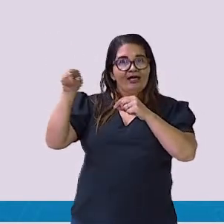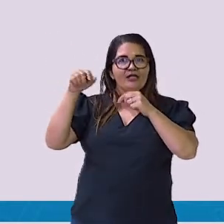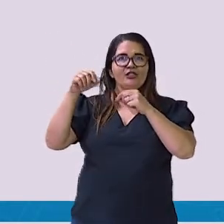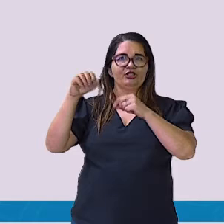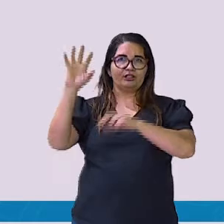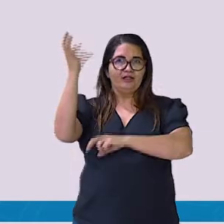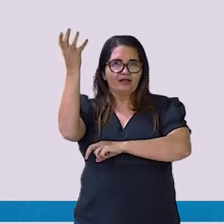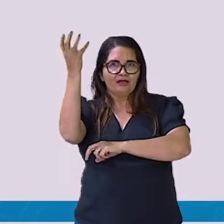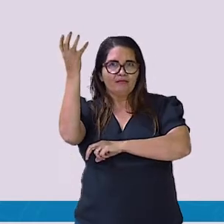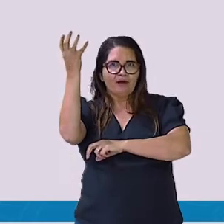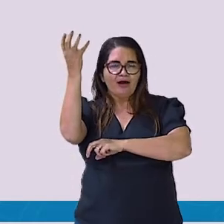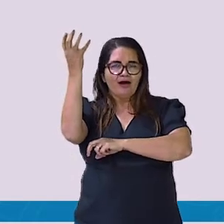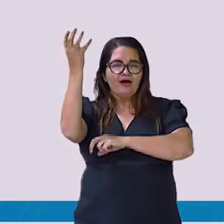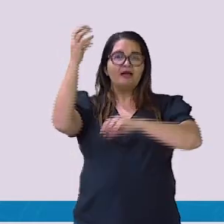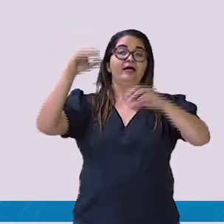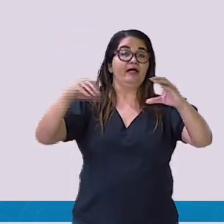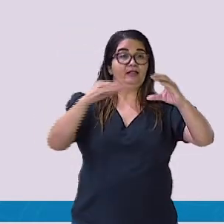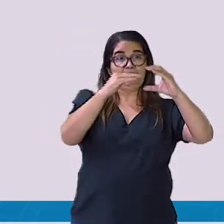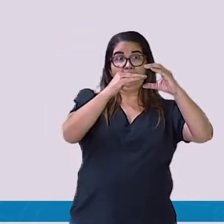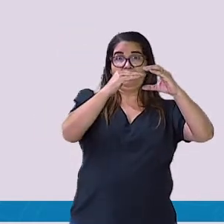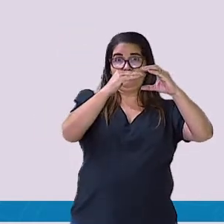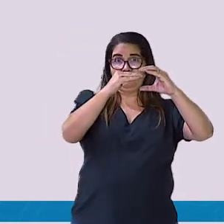tropical. Quanto mais